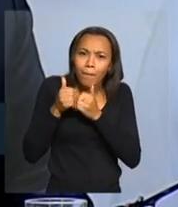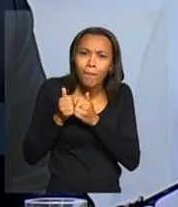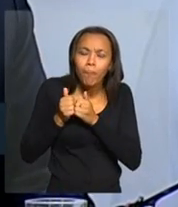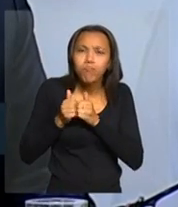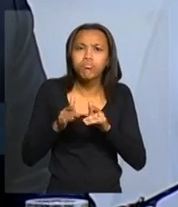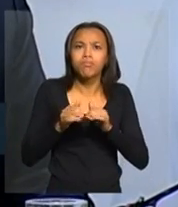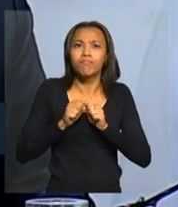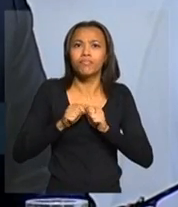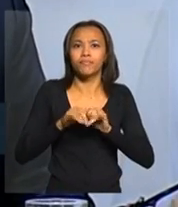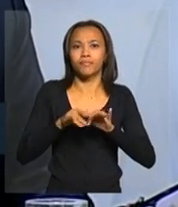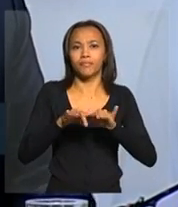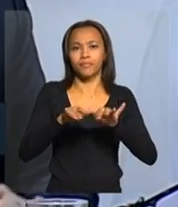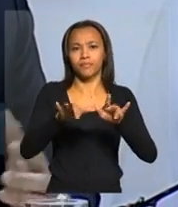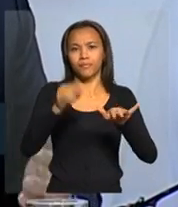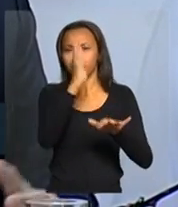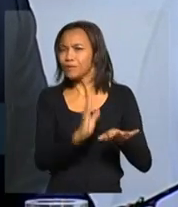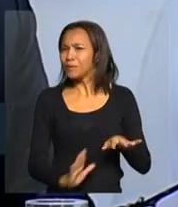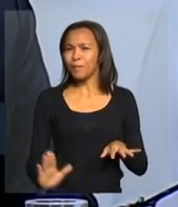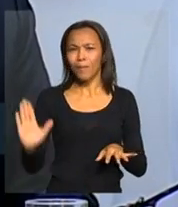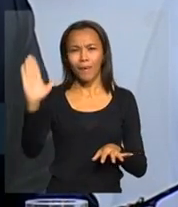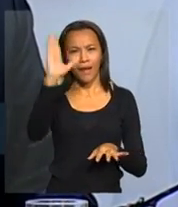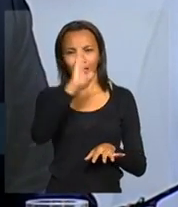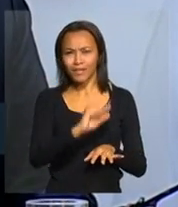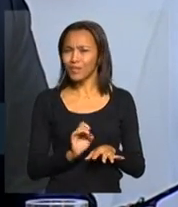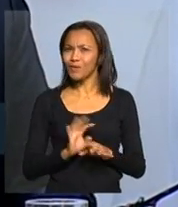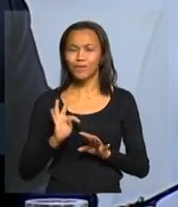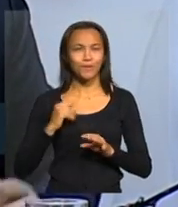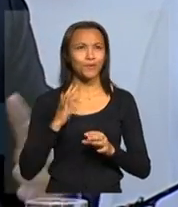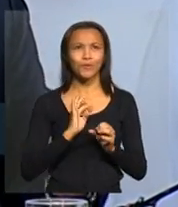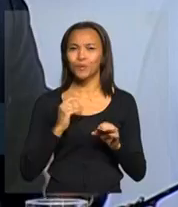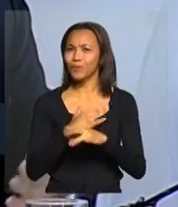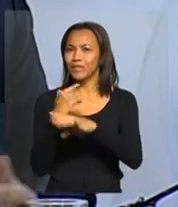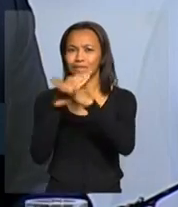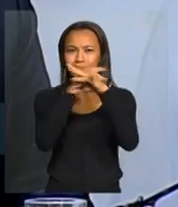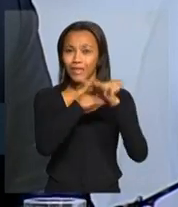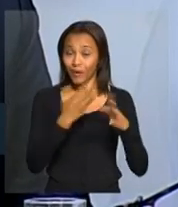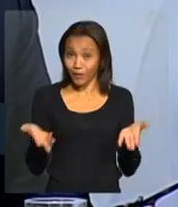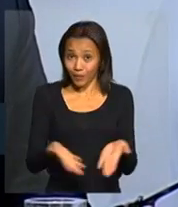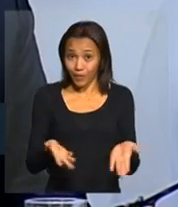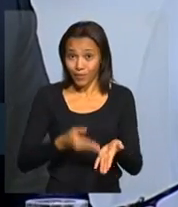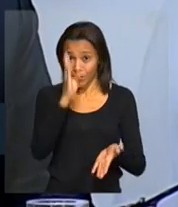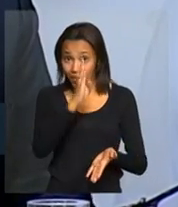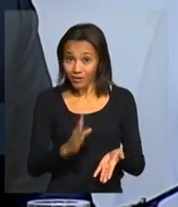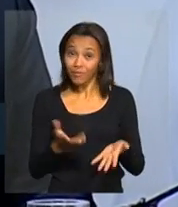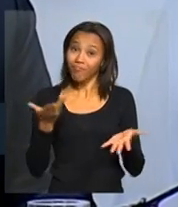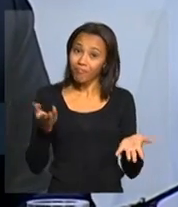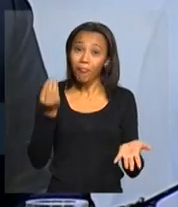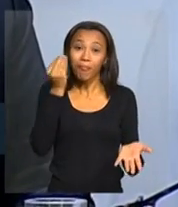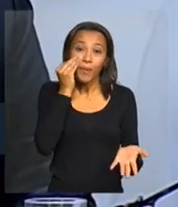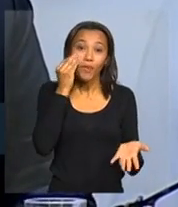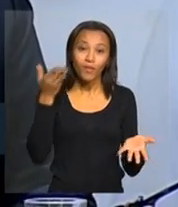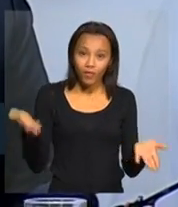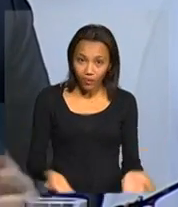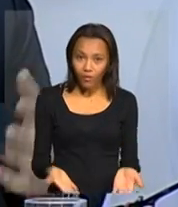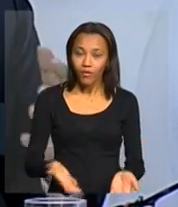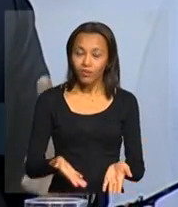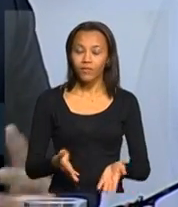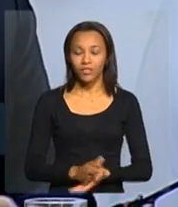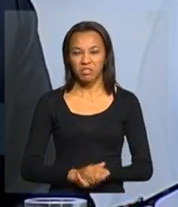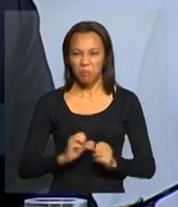por todo o país, tomou conta de todas as cidades, e hoje o Brasil é o retrato, né,